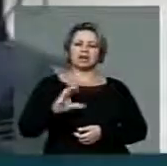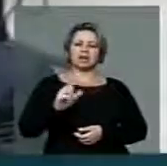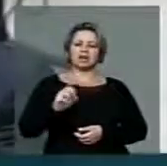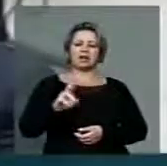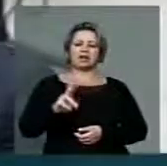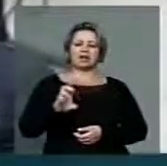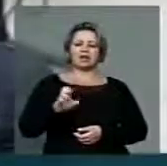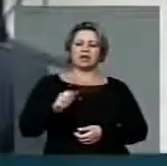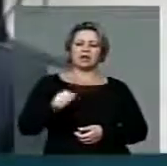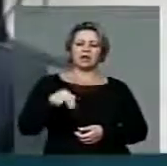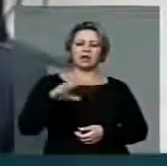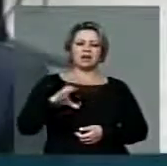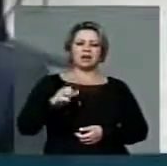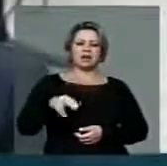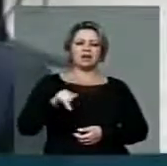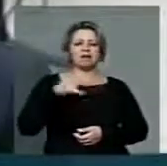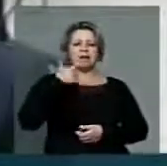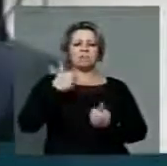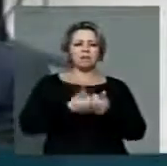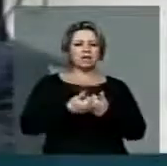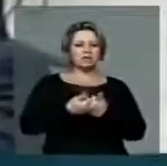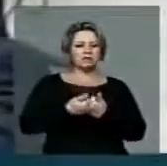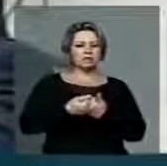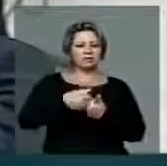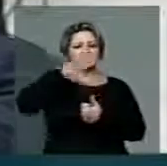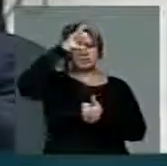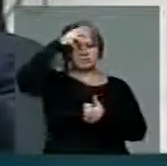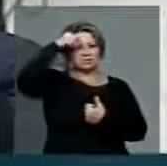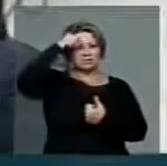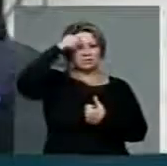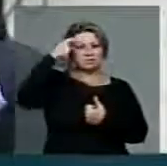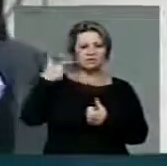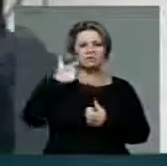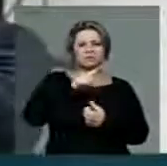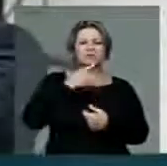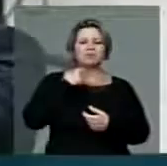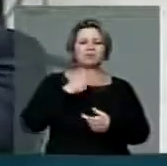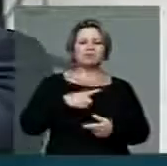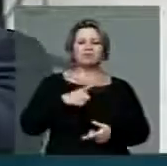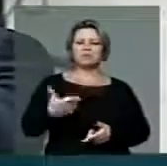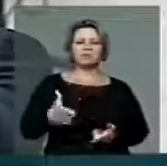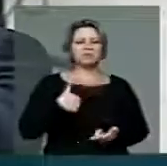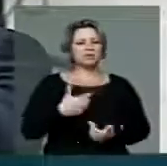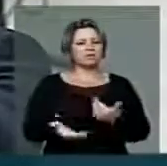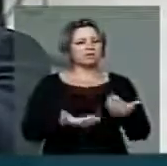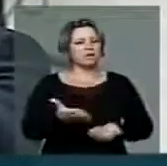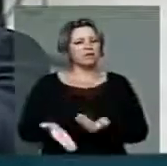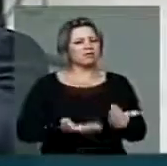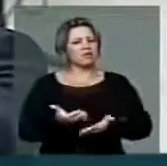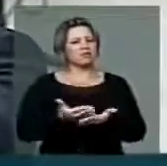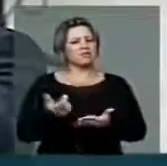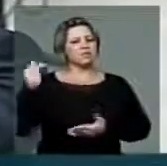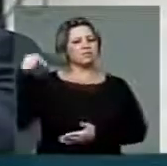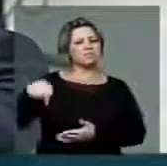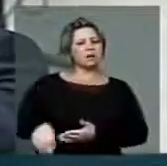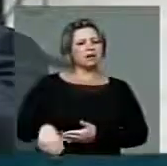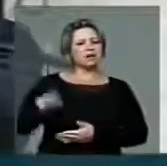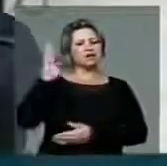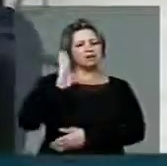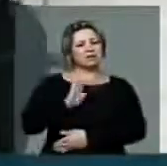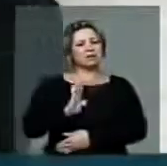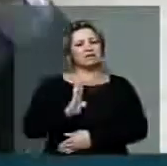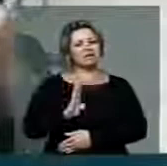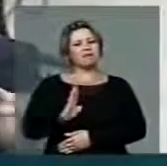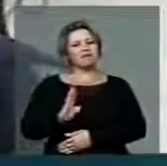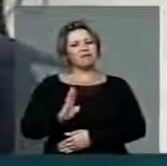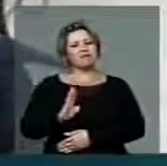do Pará com o Amazonas, trazer um cidadão que não tem o tratamento lá para se tratar em Belém ou